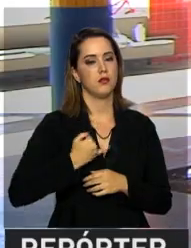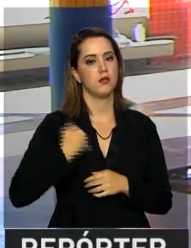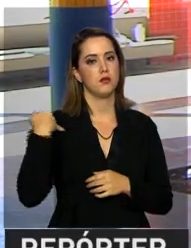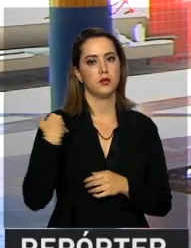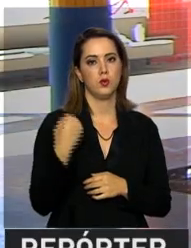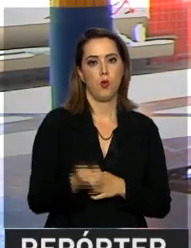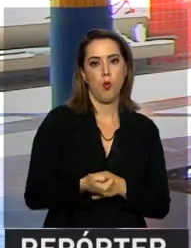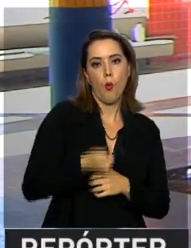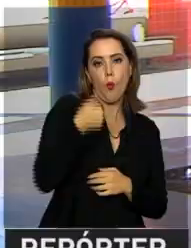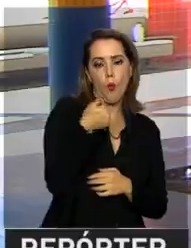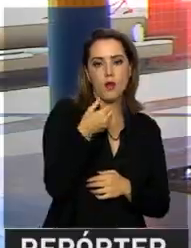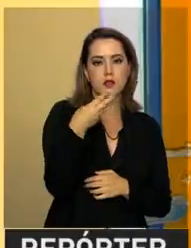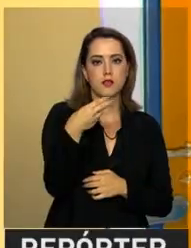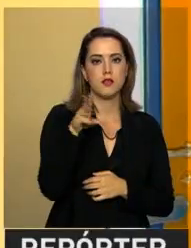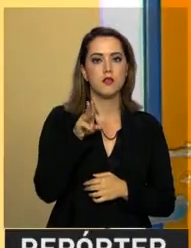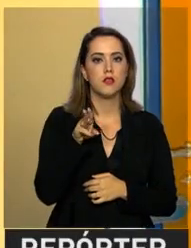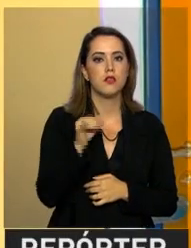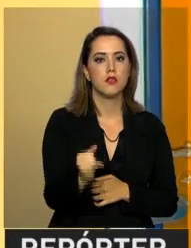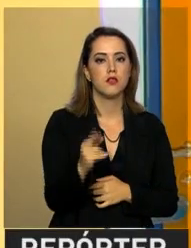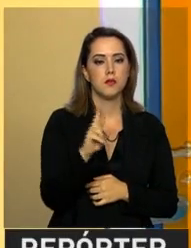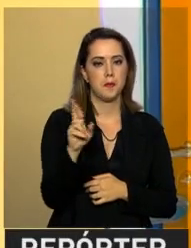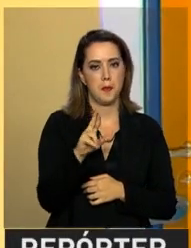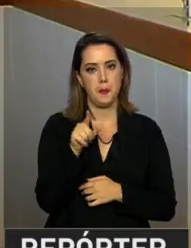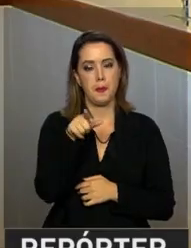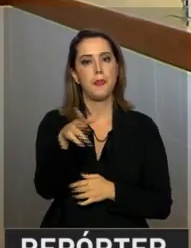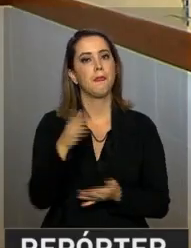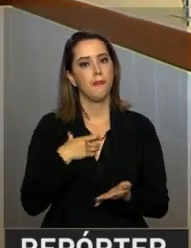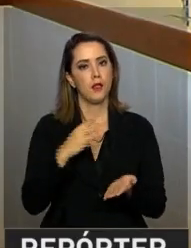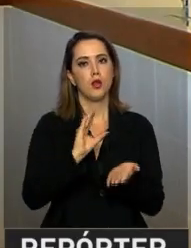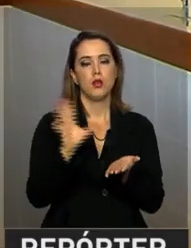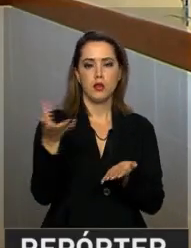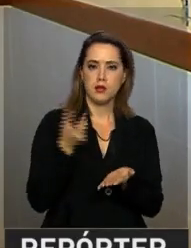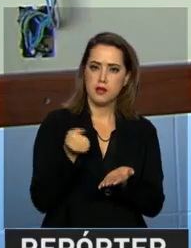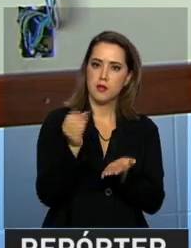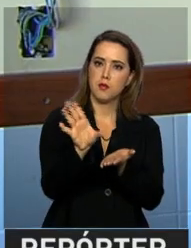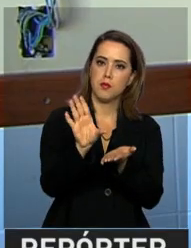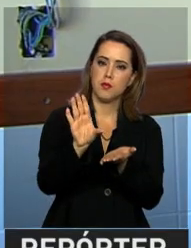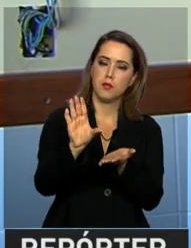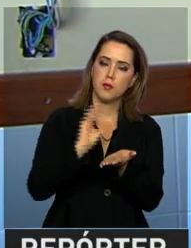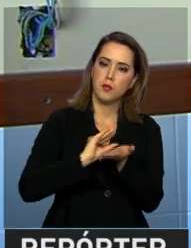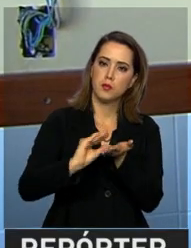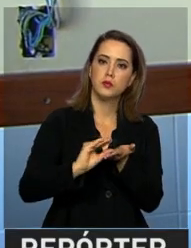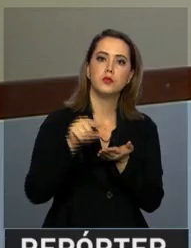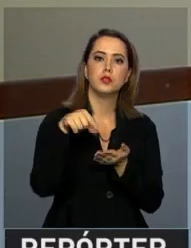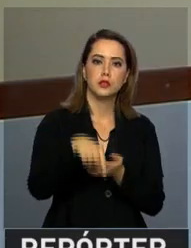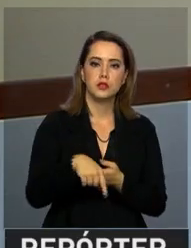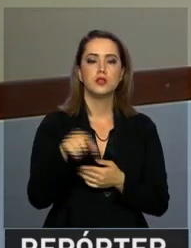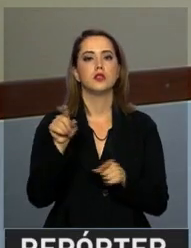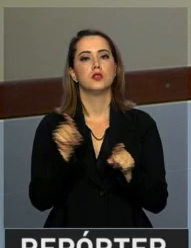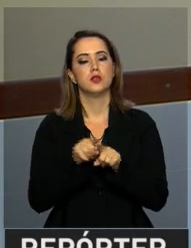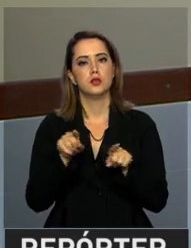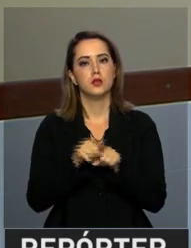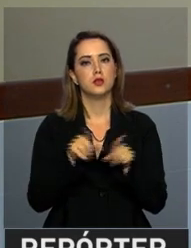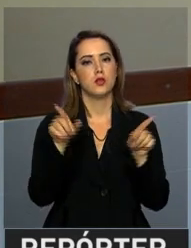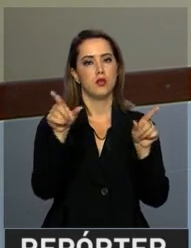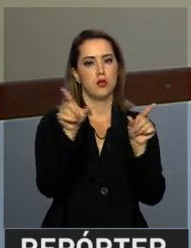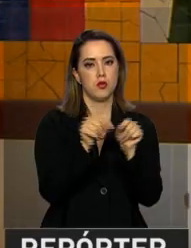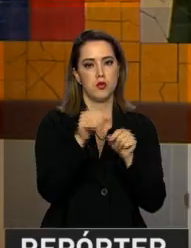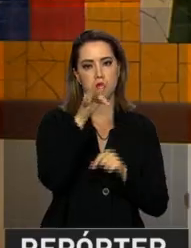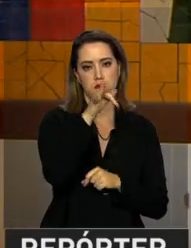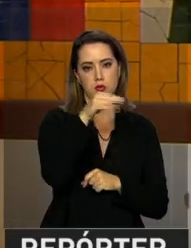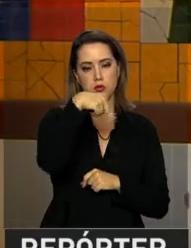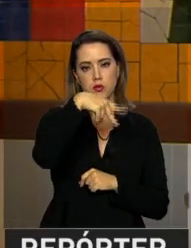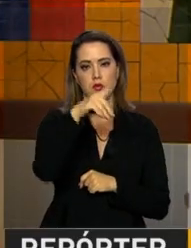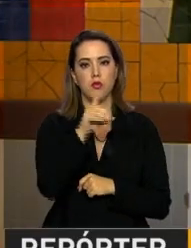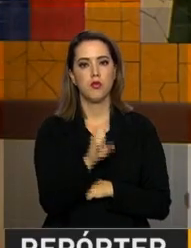qu milhões deais recebeu verbas do governo distrital e do Fundo Nacional de Desenvolvimento da Educação